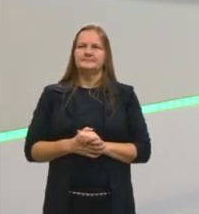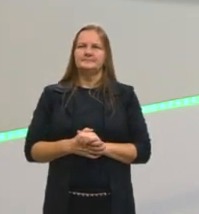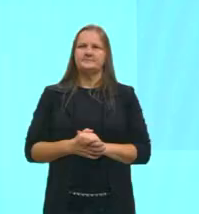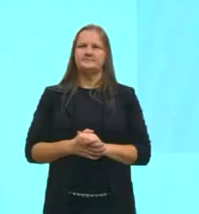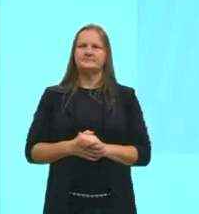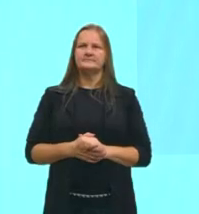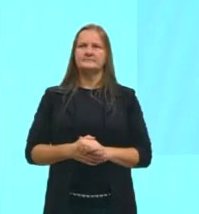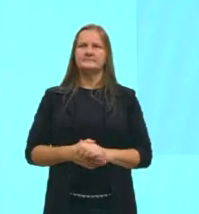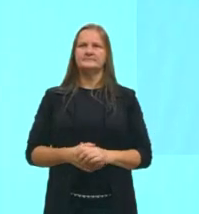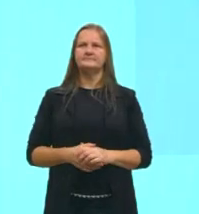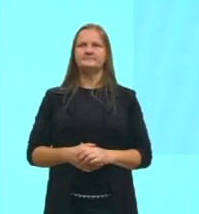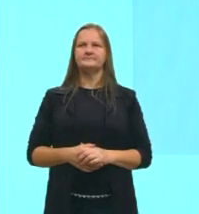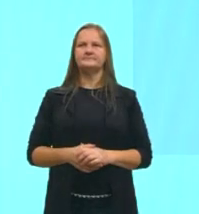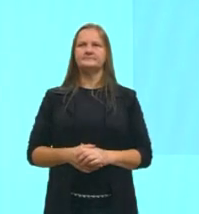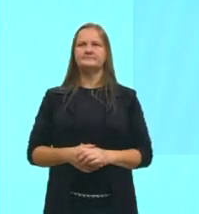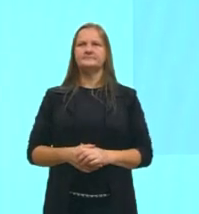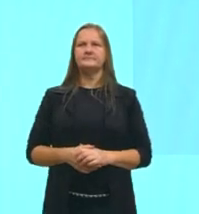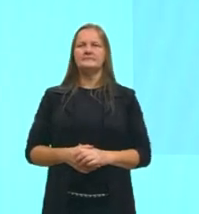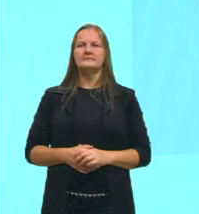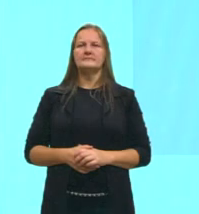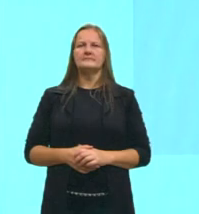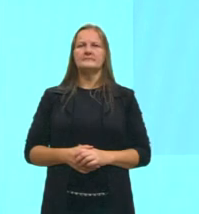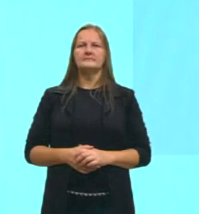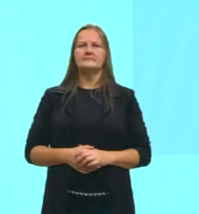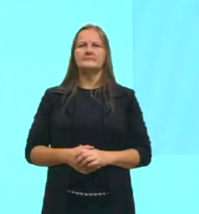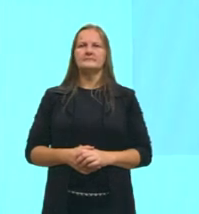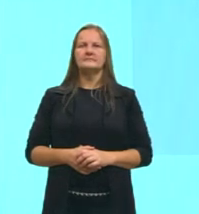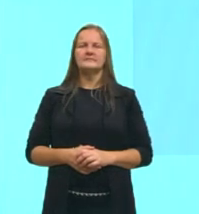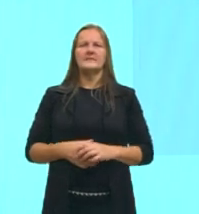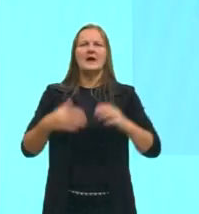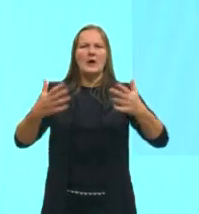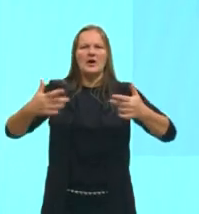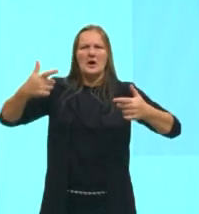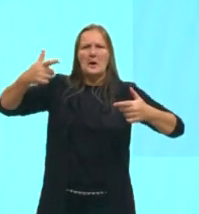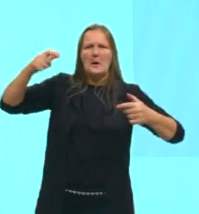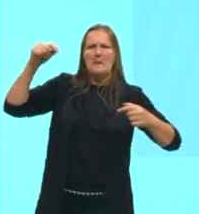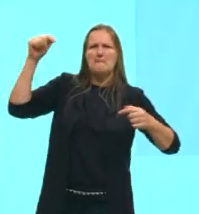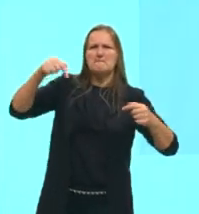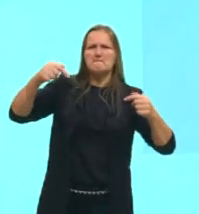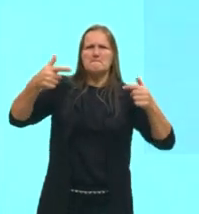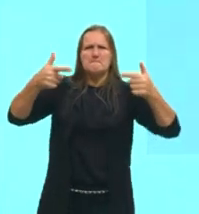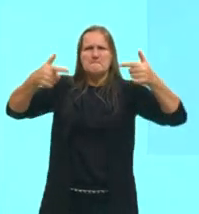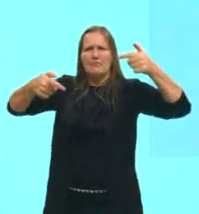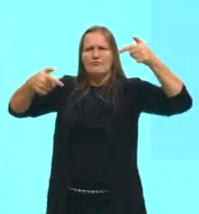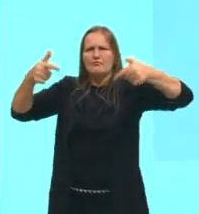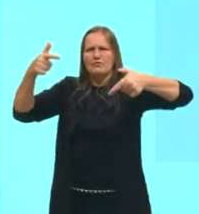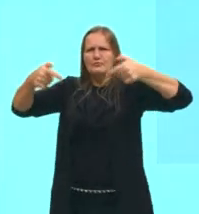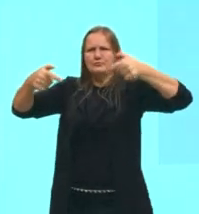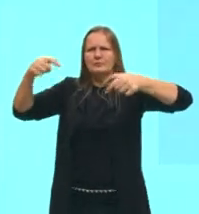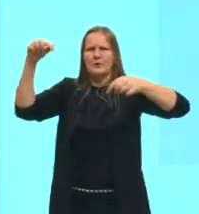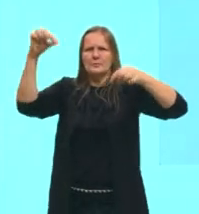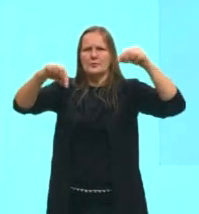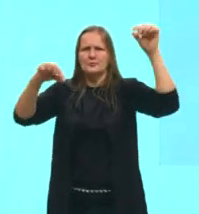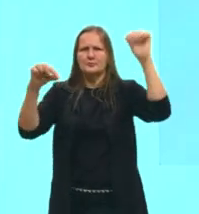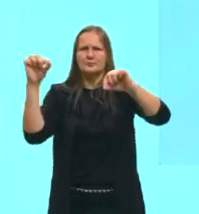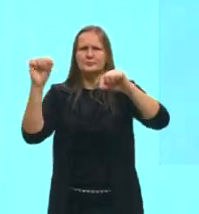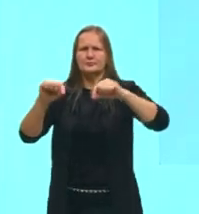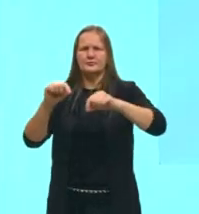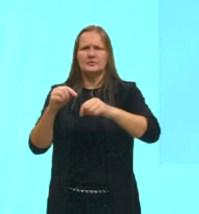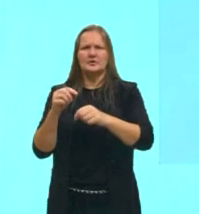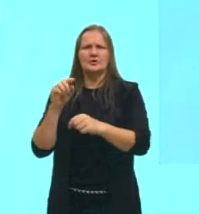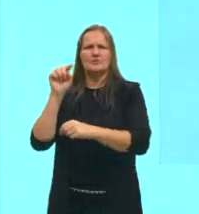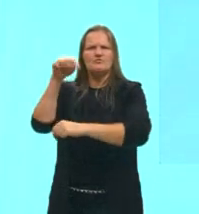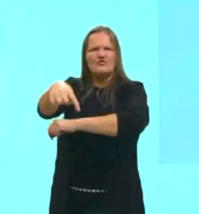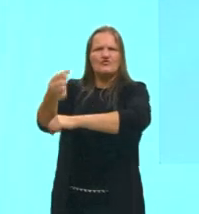aonde nós estamos tendo as principais bombardeios os principais front sair as principais frentes